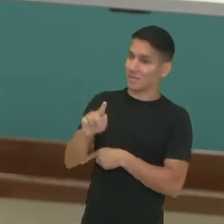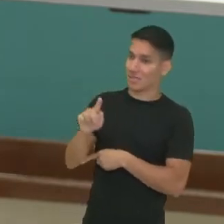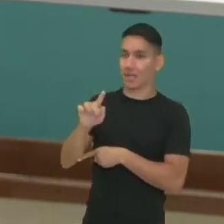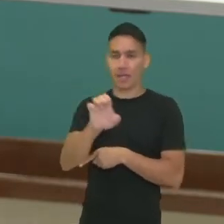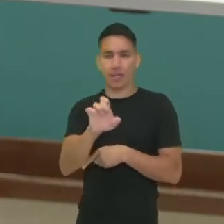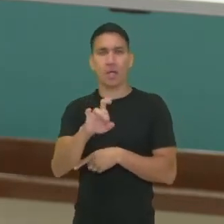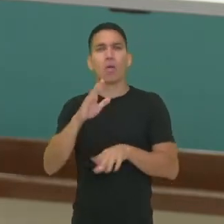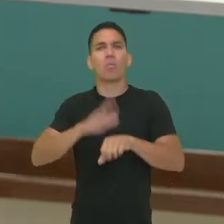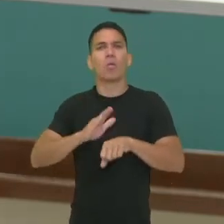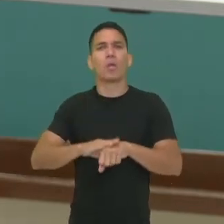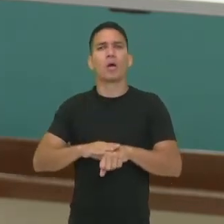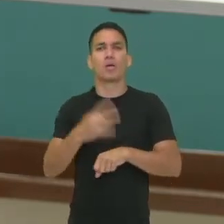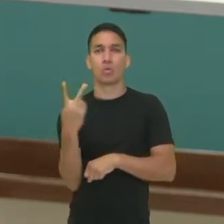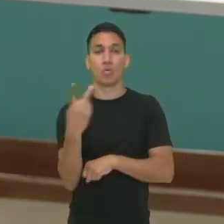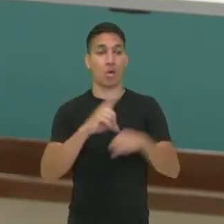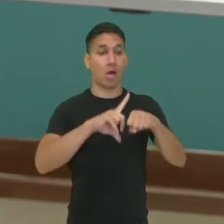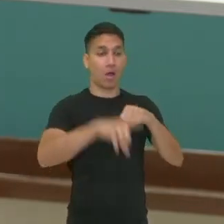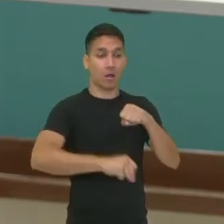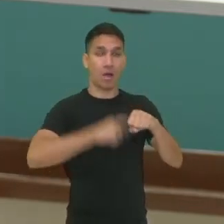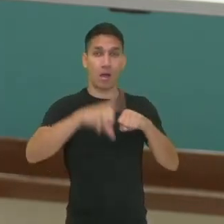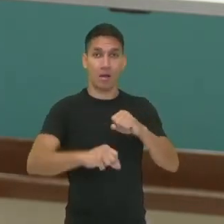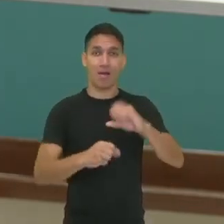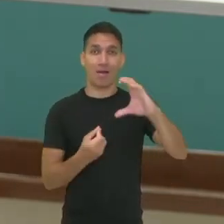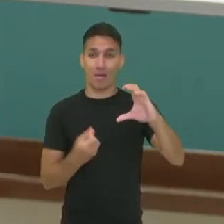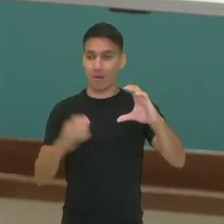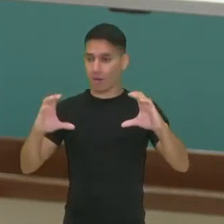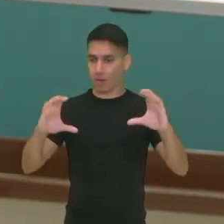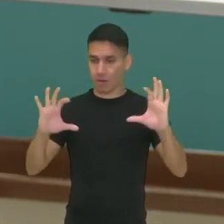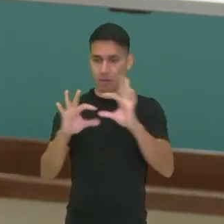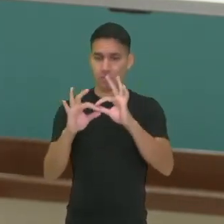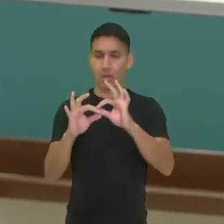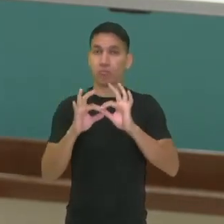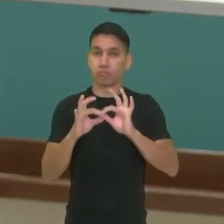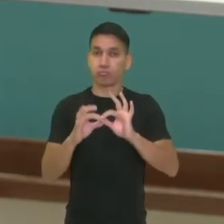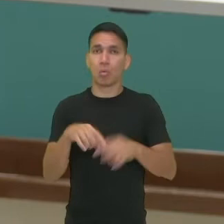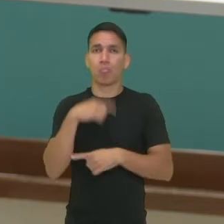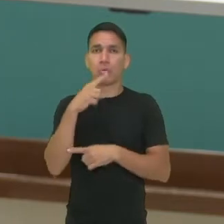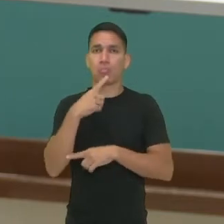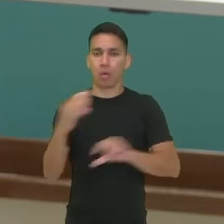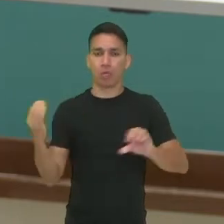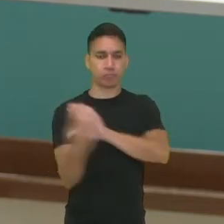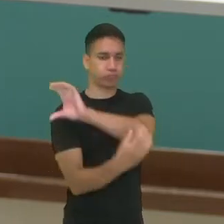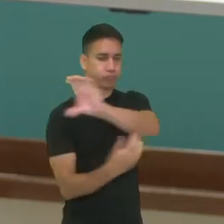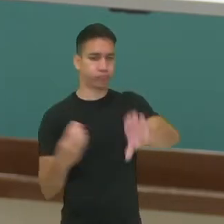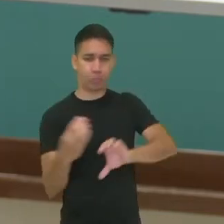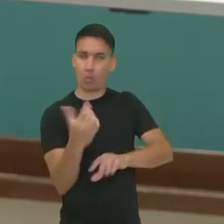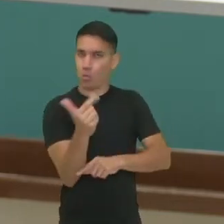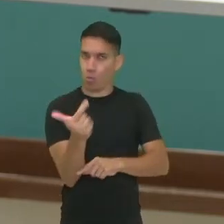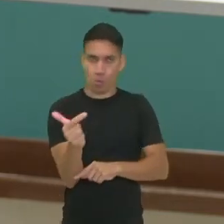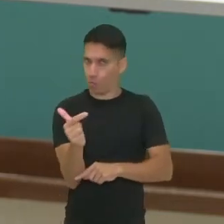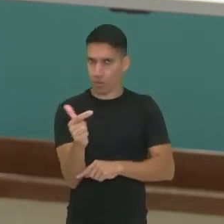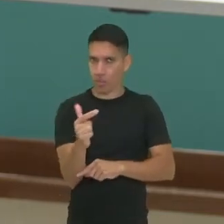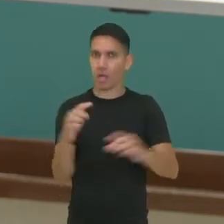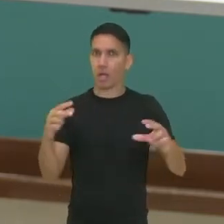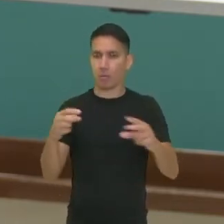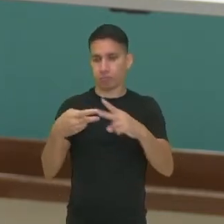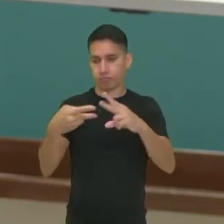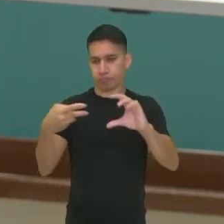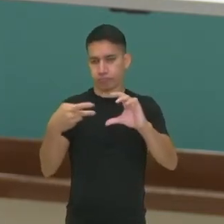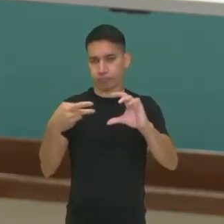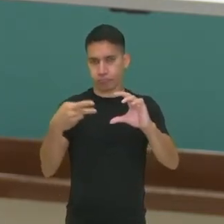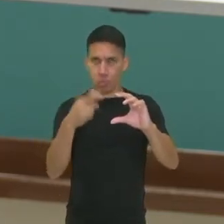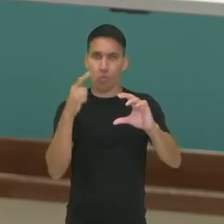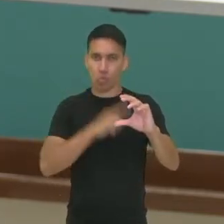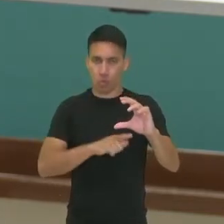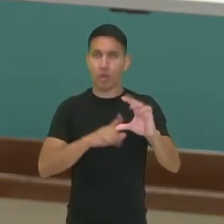átomos de carbono é rígida e não permite que haja rotação entre elas, uma ligação dupla, por exemplo,